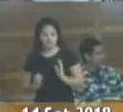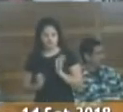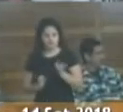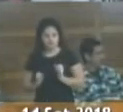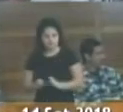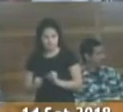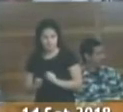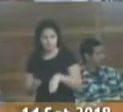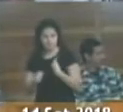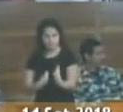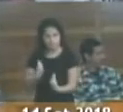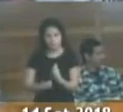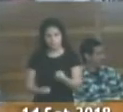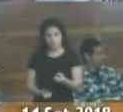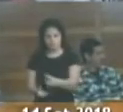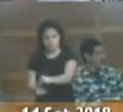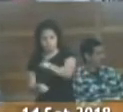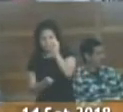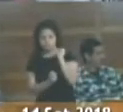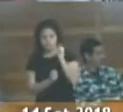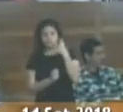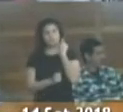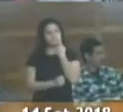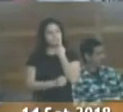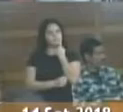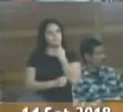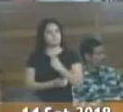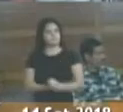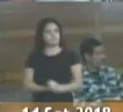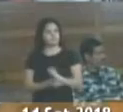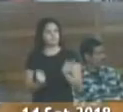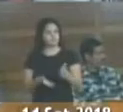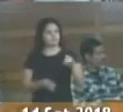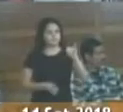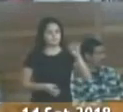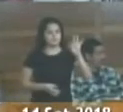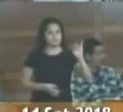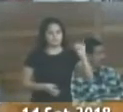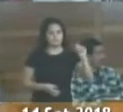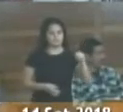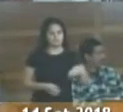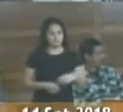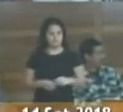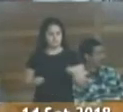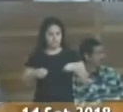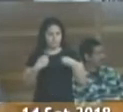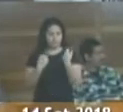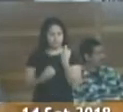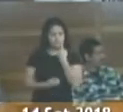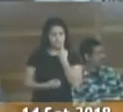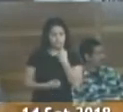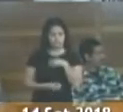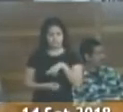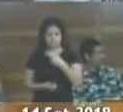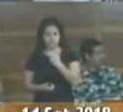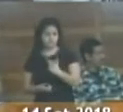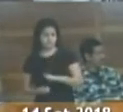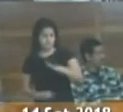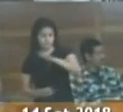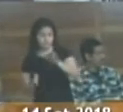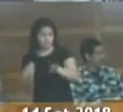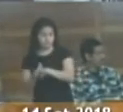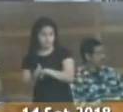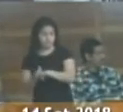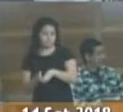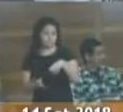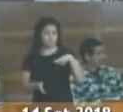pescaria, de pesca, hoje Itajaí é uma potência E Angra dos Reis não tem nem o seu cais. Tem um cais público